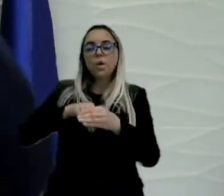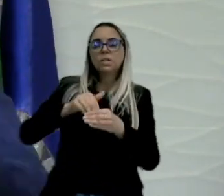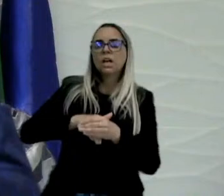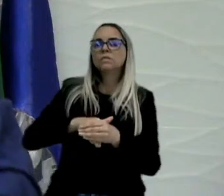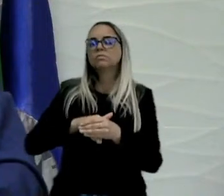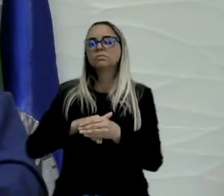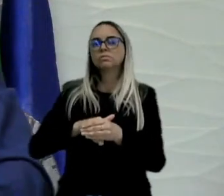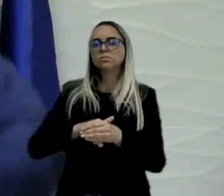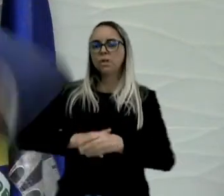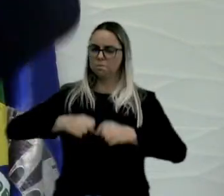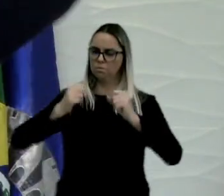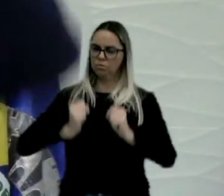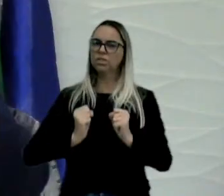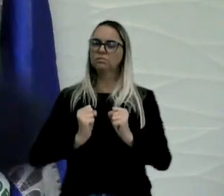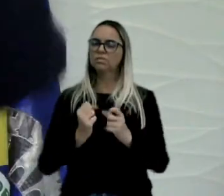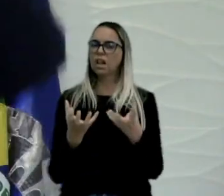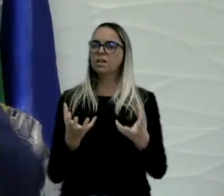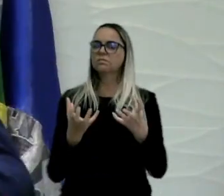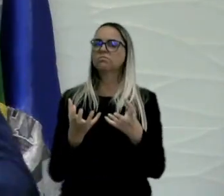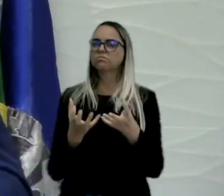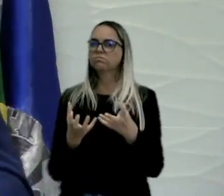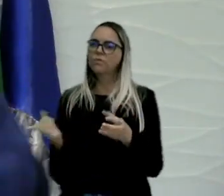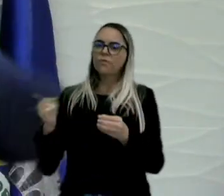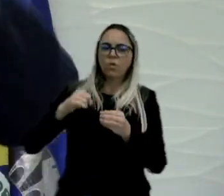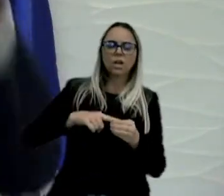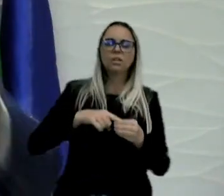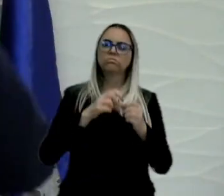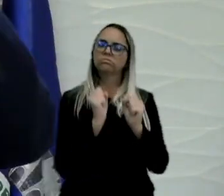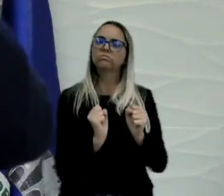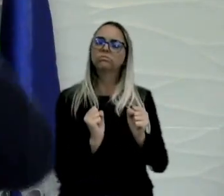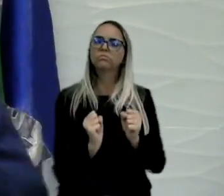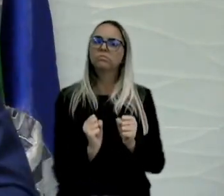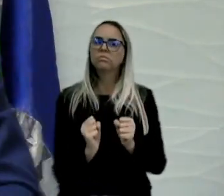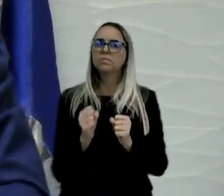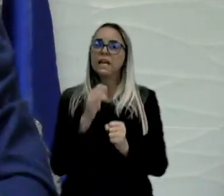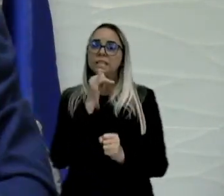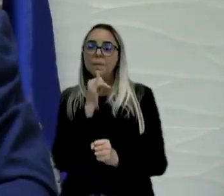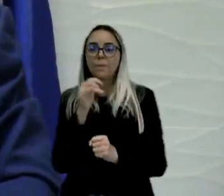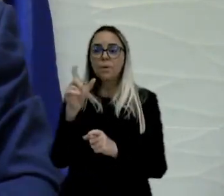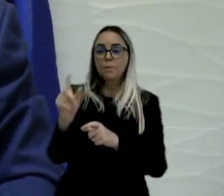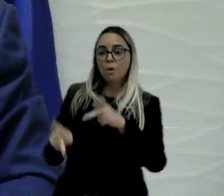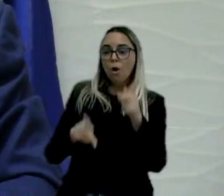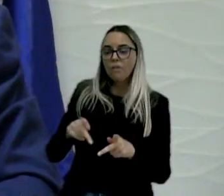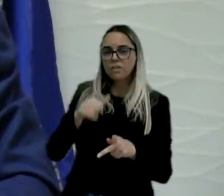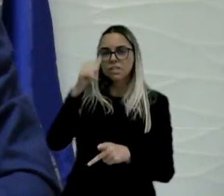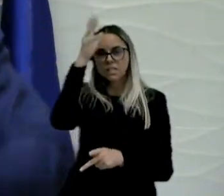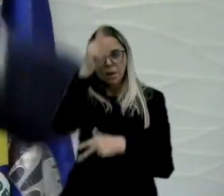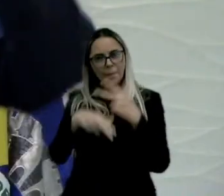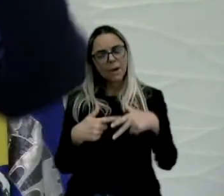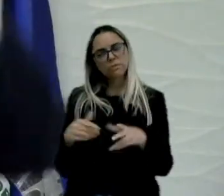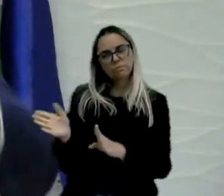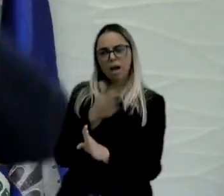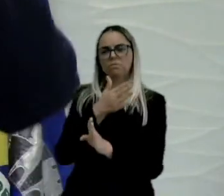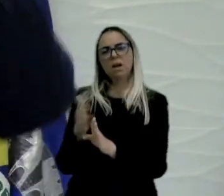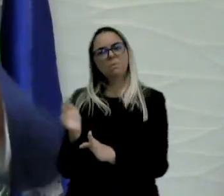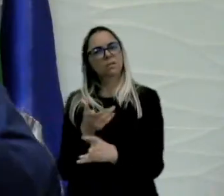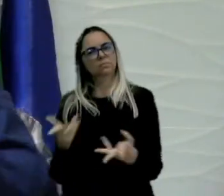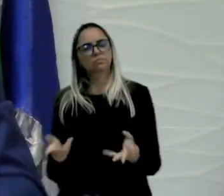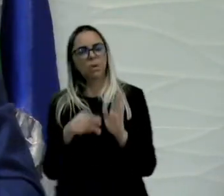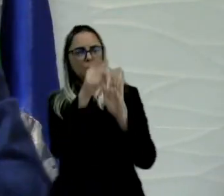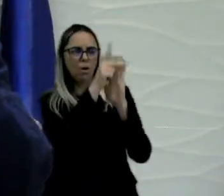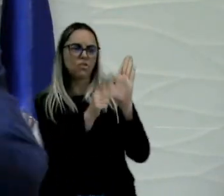ao poder atrás de votar para chicot o povo de sento do Una o projeto